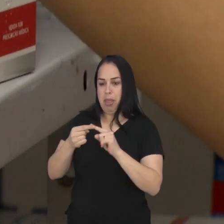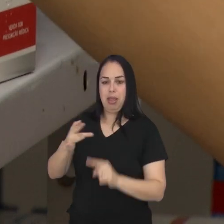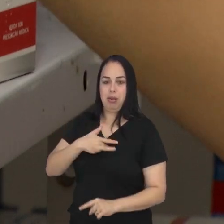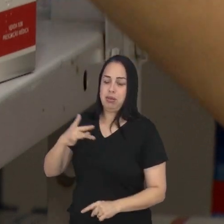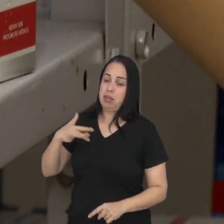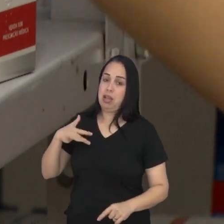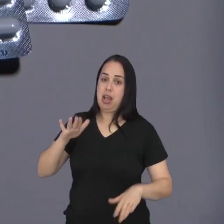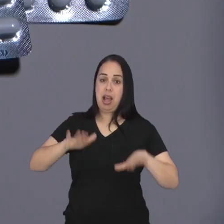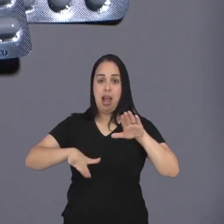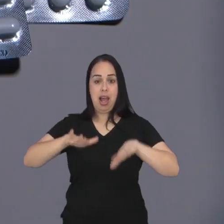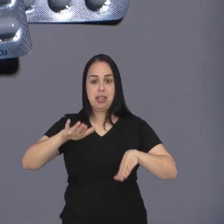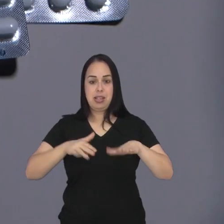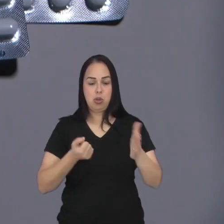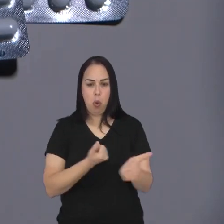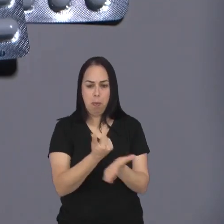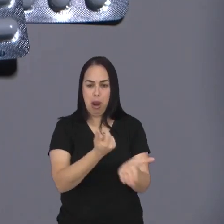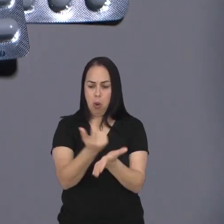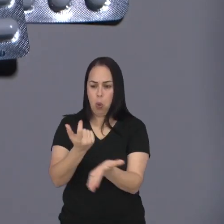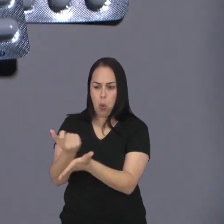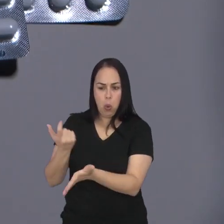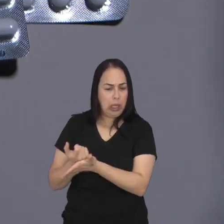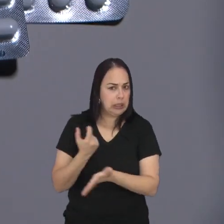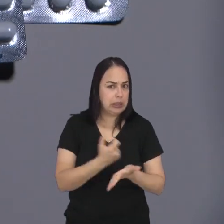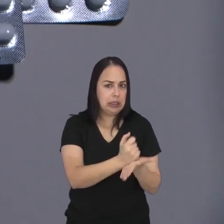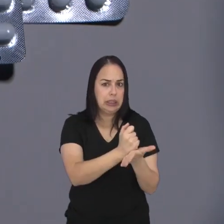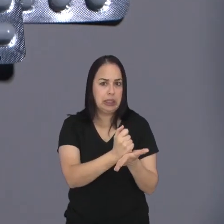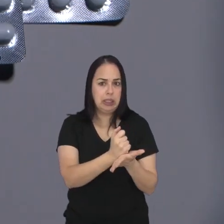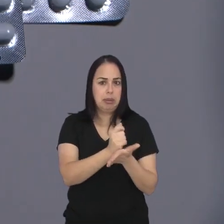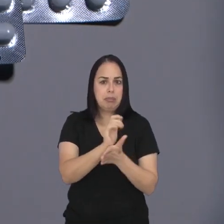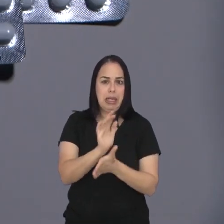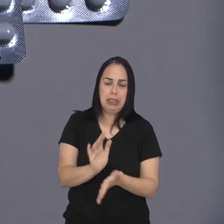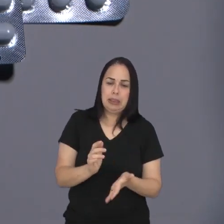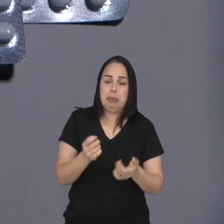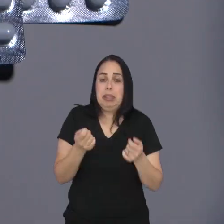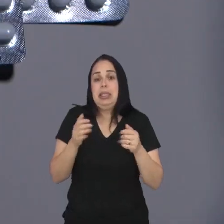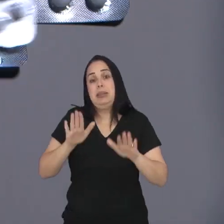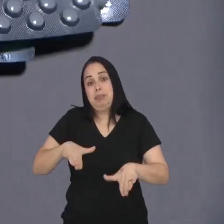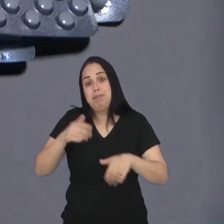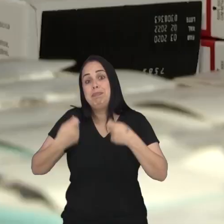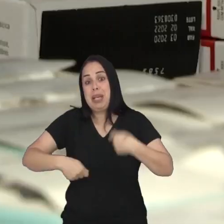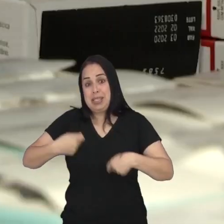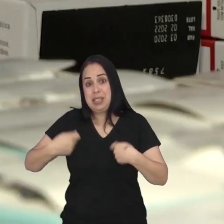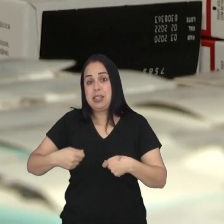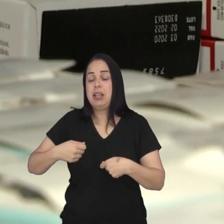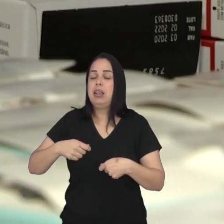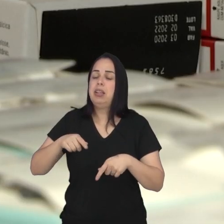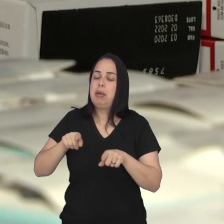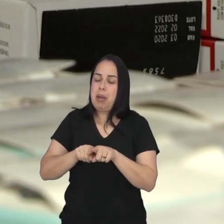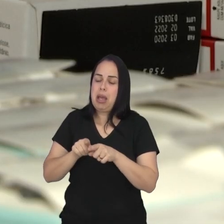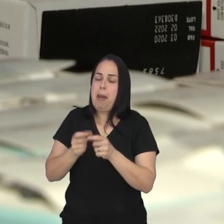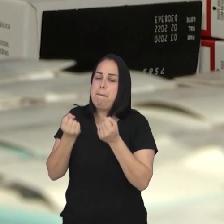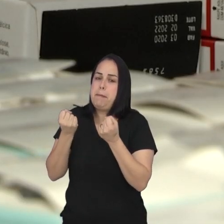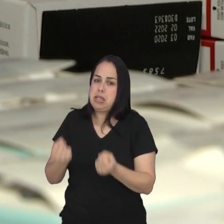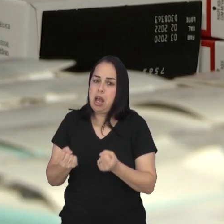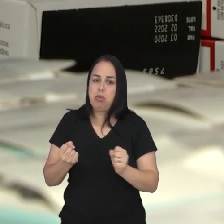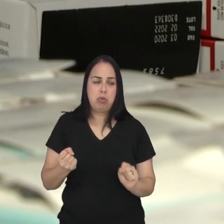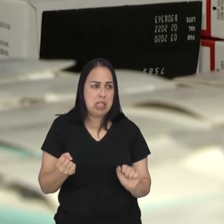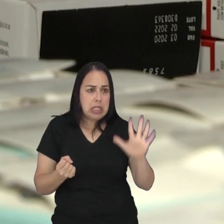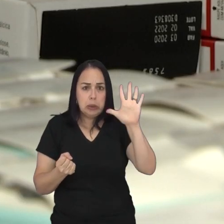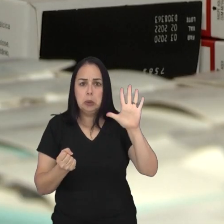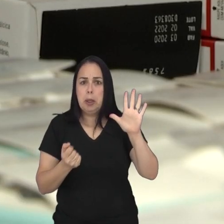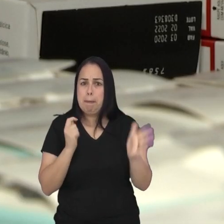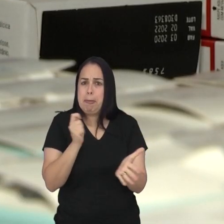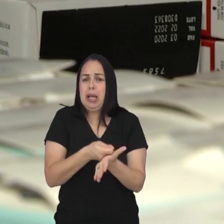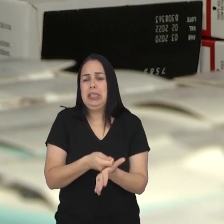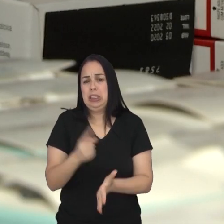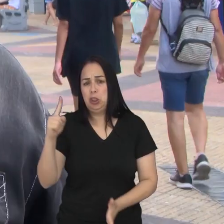em saúde. Muitas vezes, comprar um remédio não é uma questão de opção. Aí pesa no bolso quando o preço